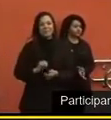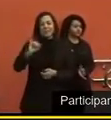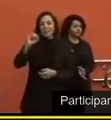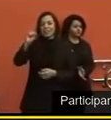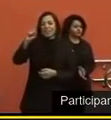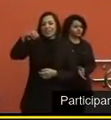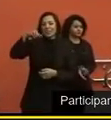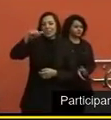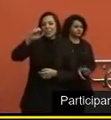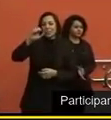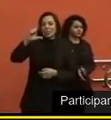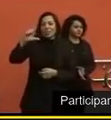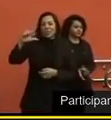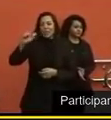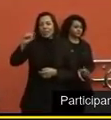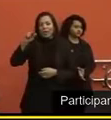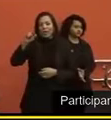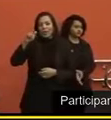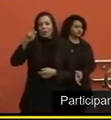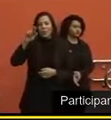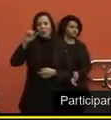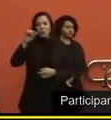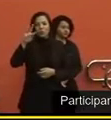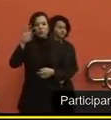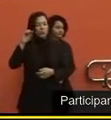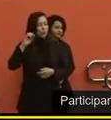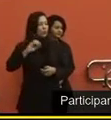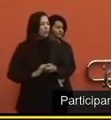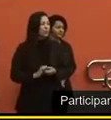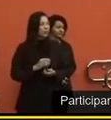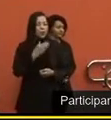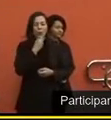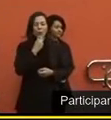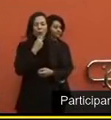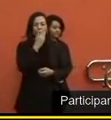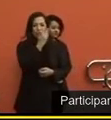Ismael Augusto Cirieiro Monteiro.